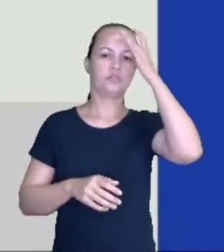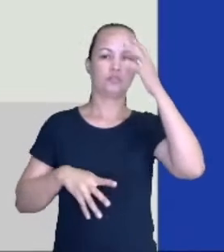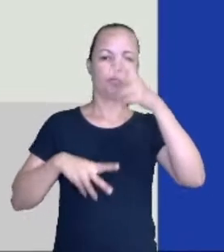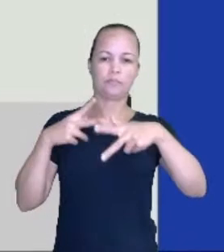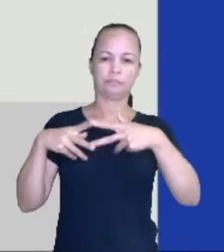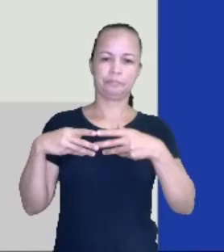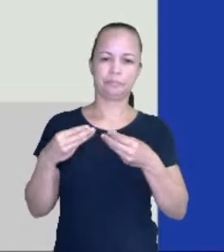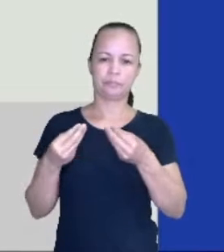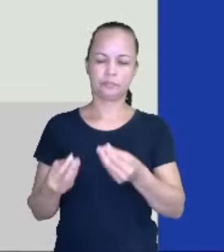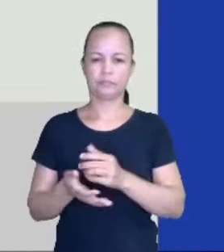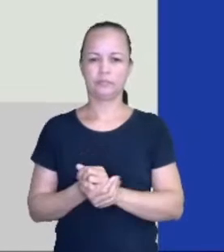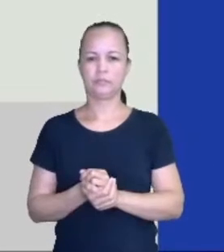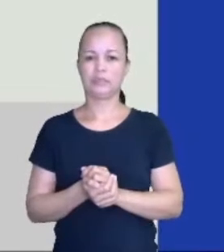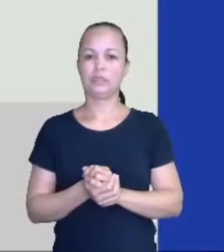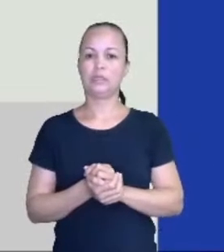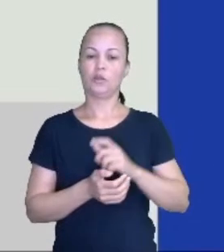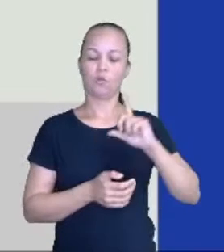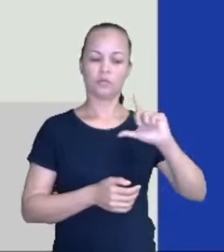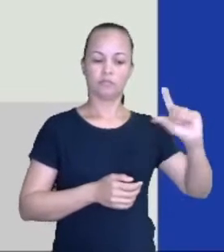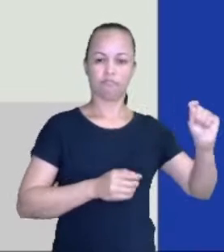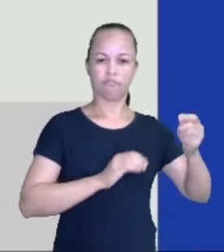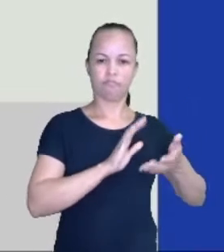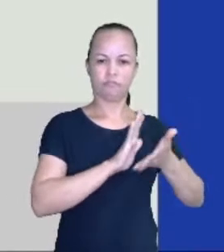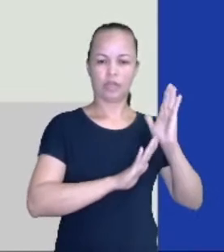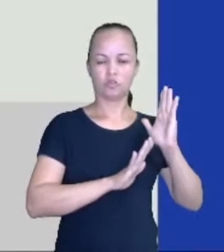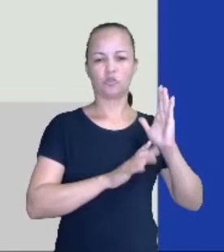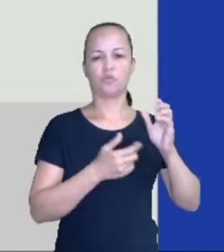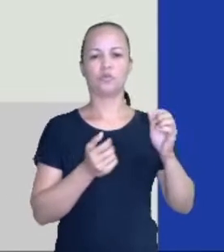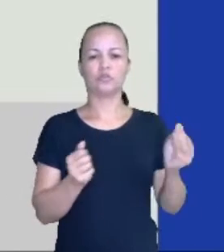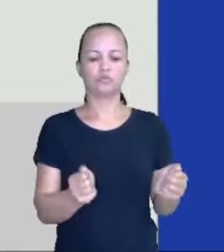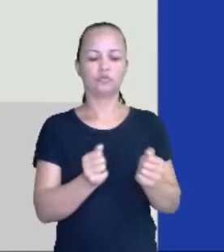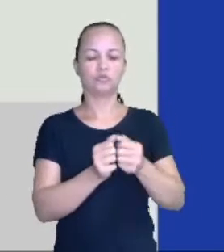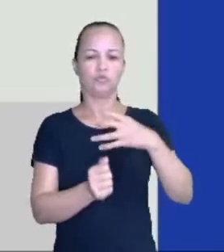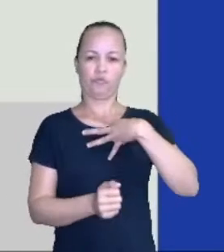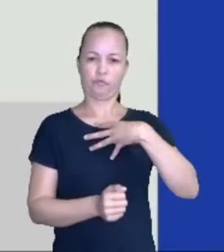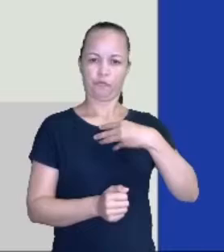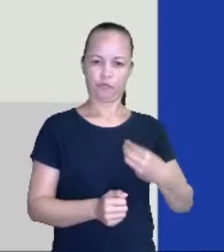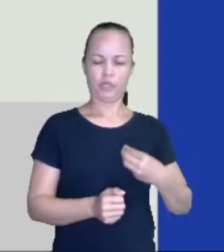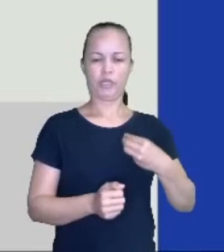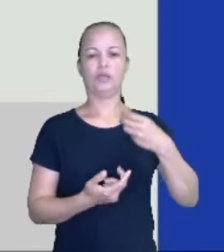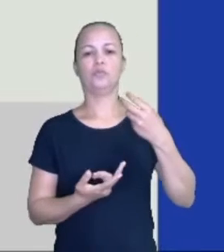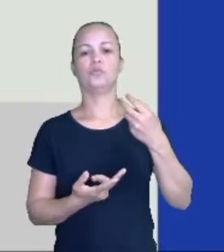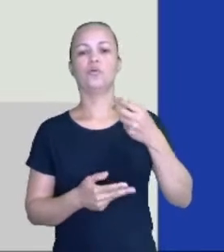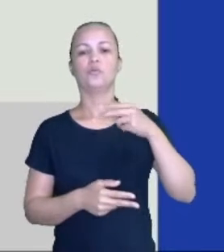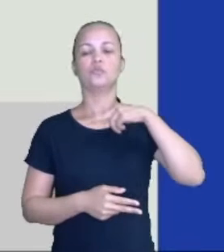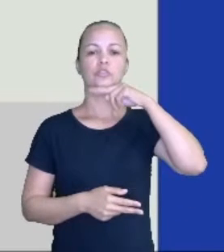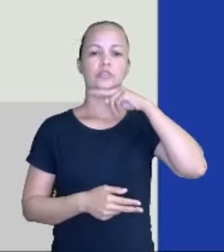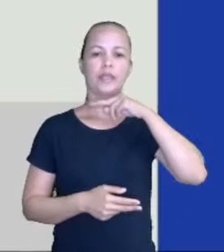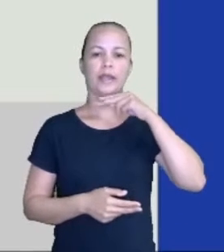partida, reuniram-se o filho, a nora, os netos e Renata,